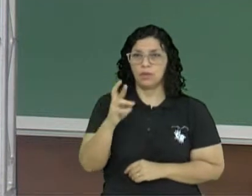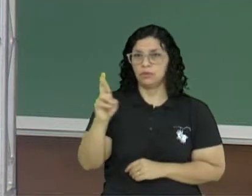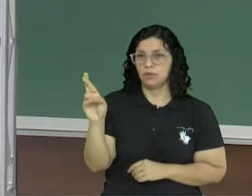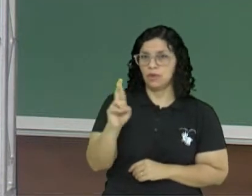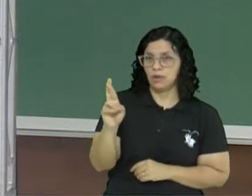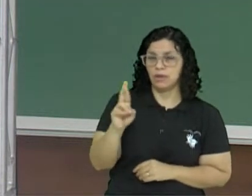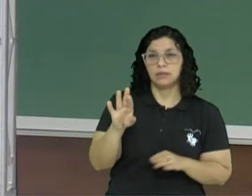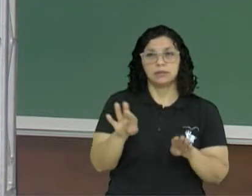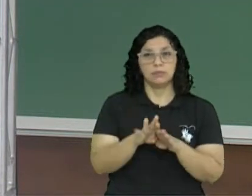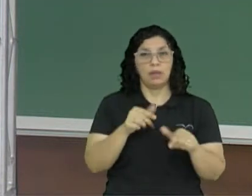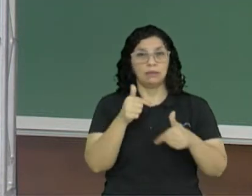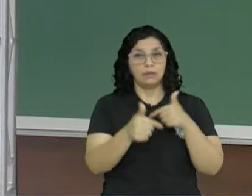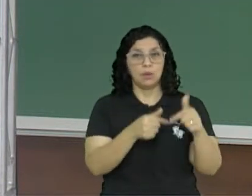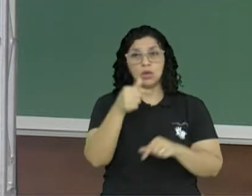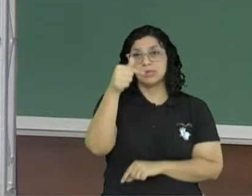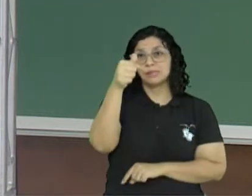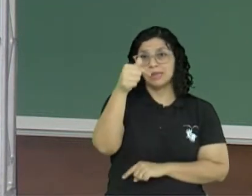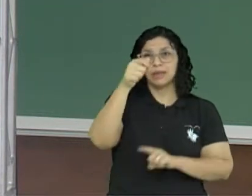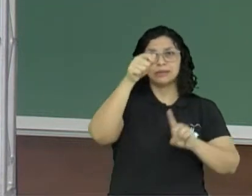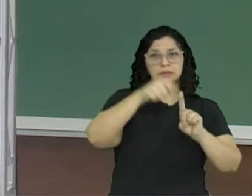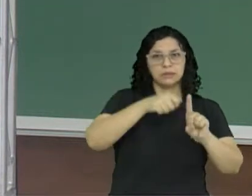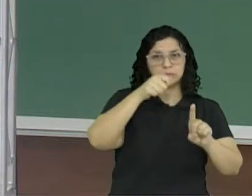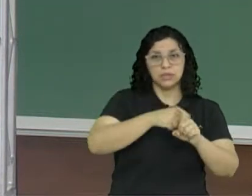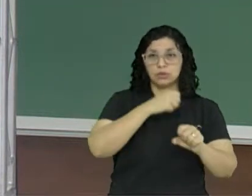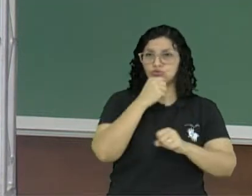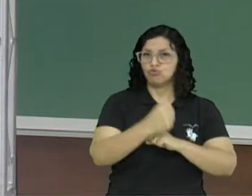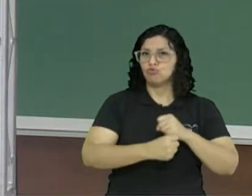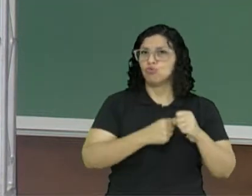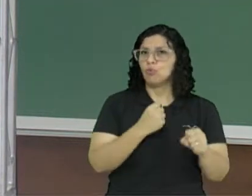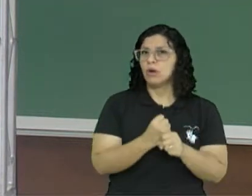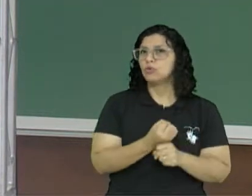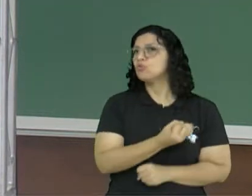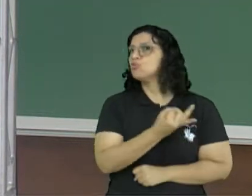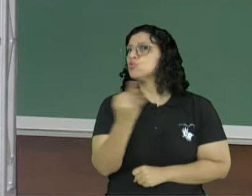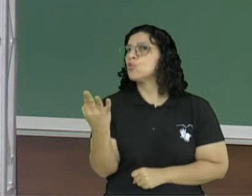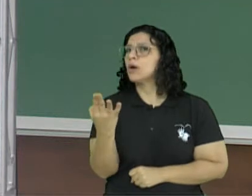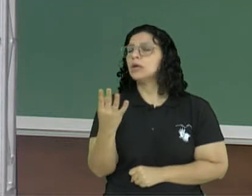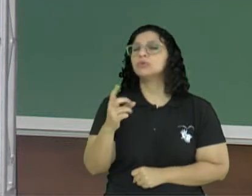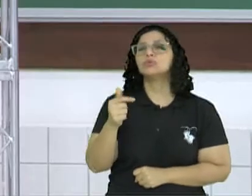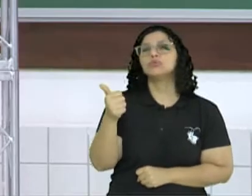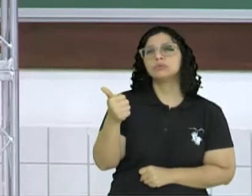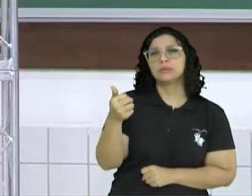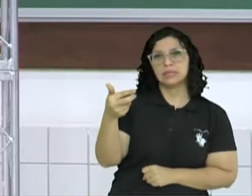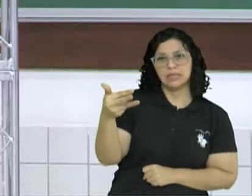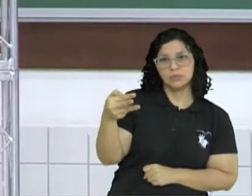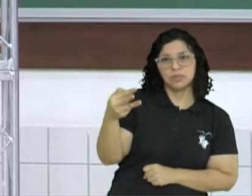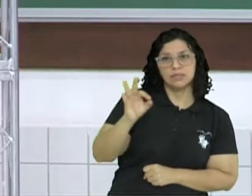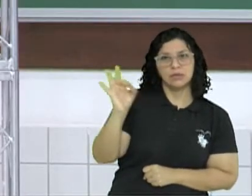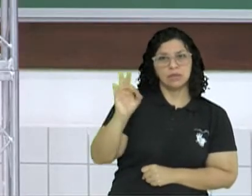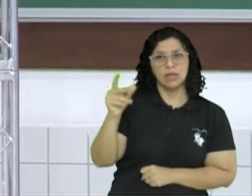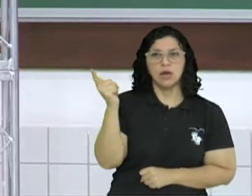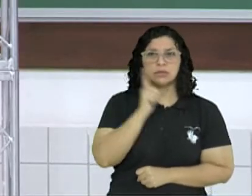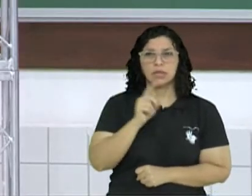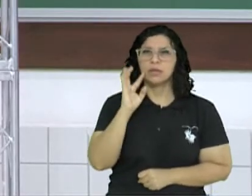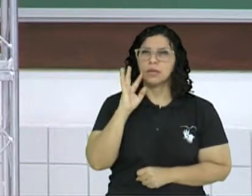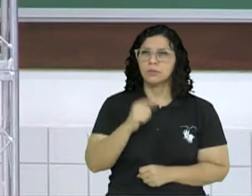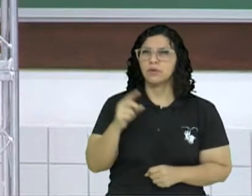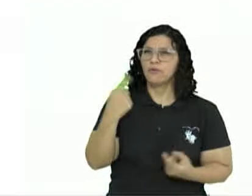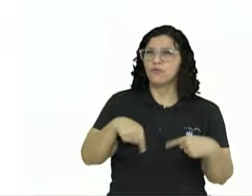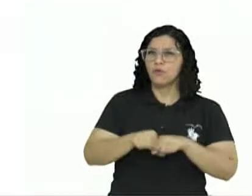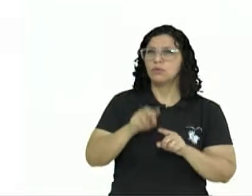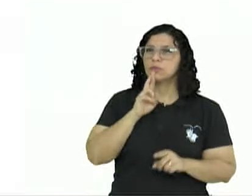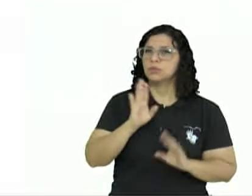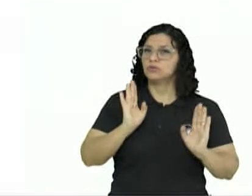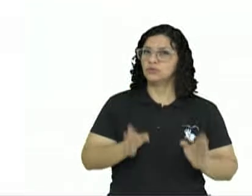1.044 e ela trabalhou 7 meses nesse ano, quanto ela vai receber de 13º? Vamos lá? Tentem fazer que a gente